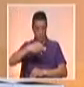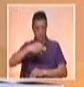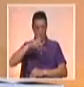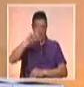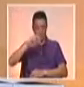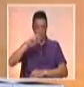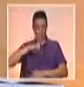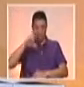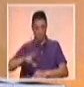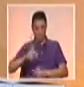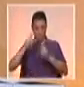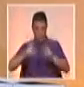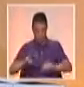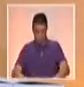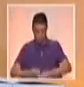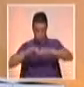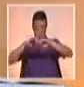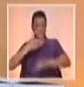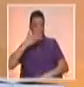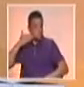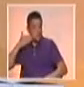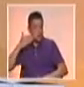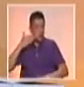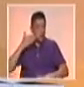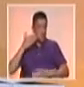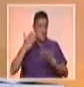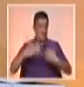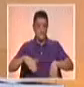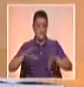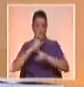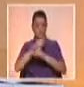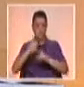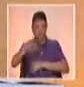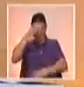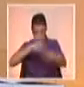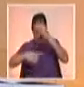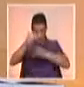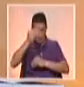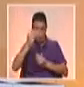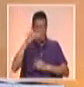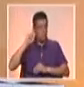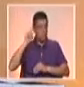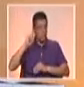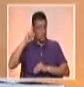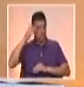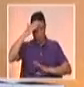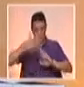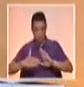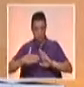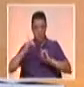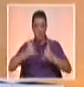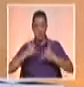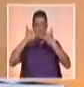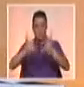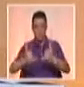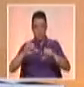gestual portuguesa, desde pequenino, desde a infância, vai muito para além disso. Vai muito para além disso. Porque essa aprendizagem, mesmo que aconteça, depois